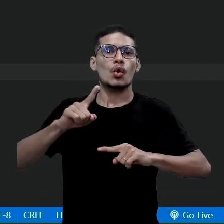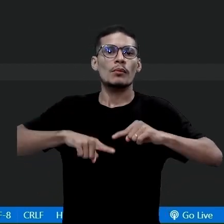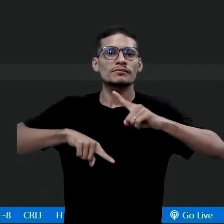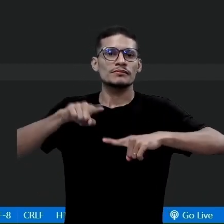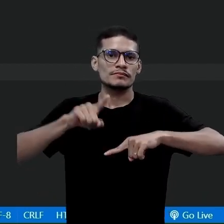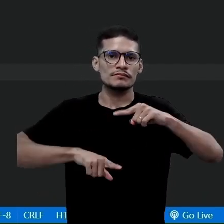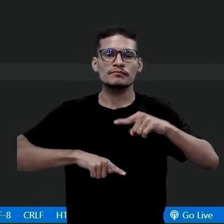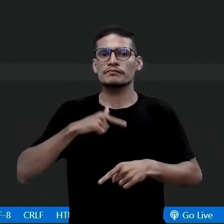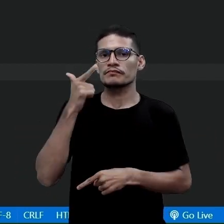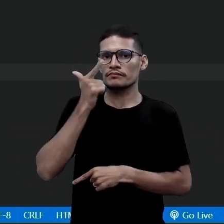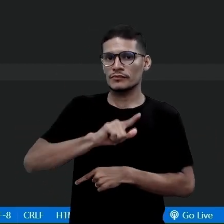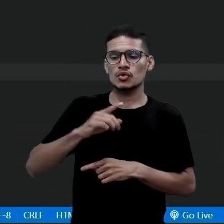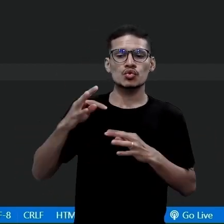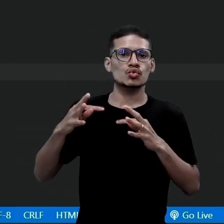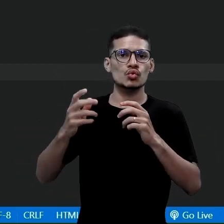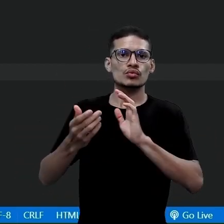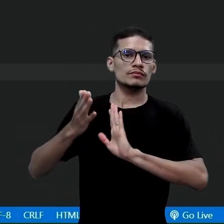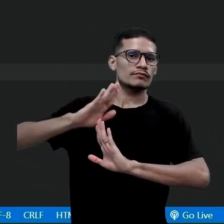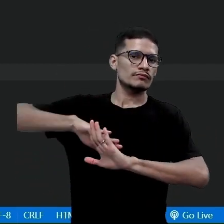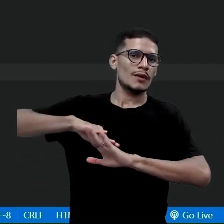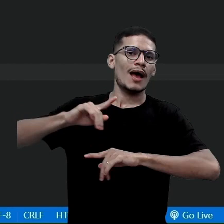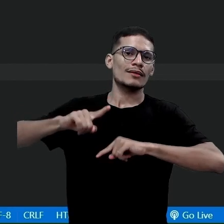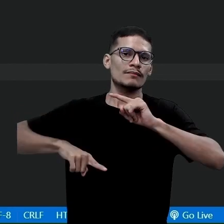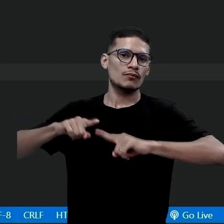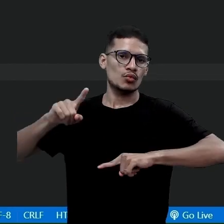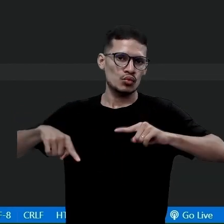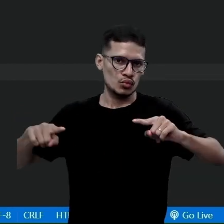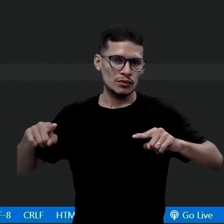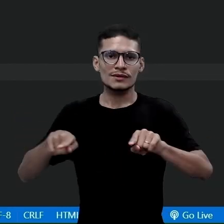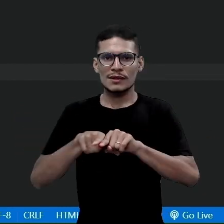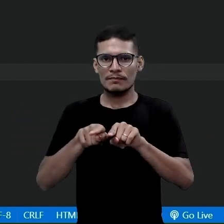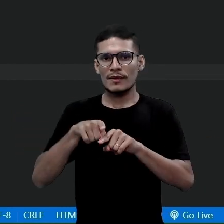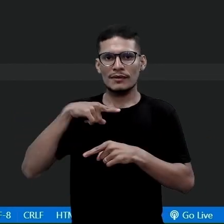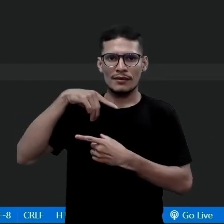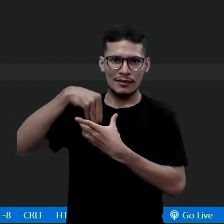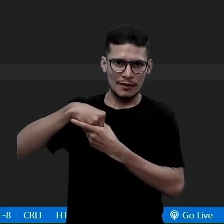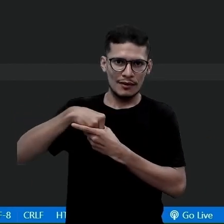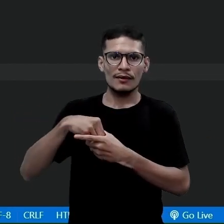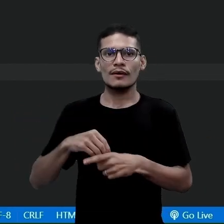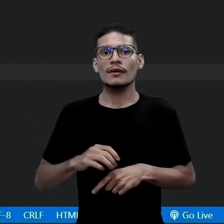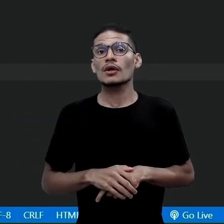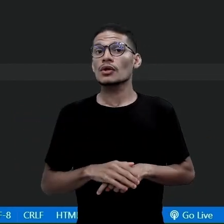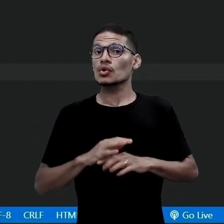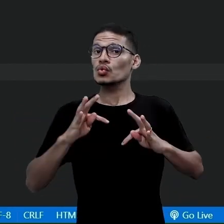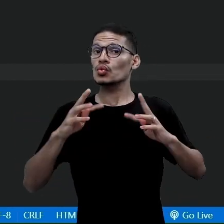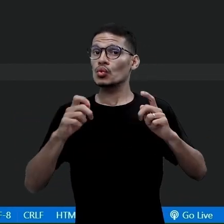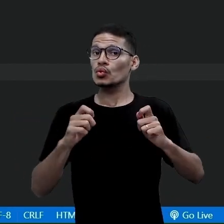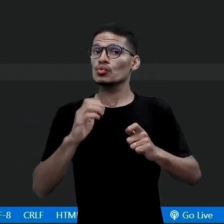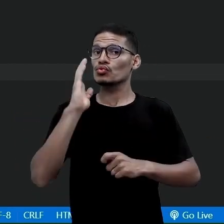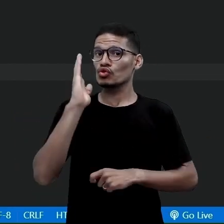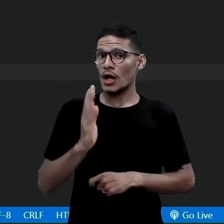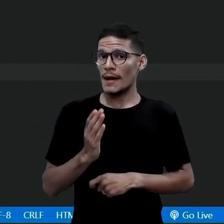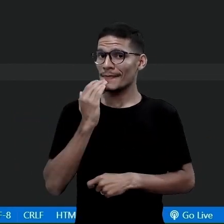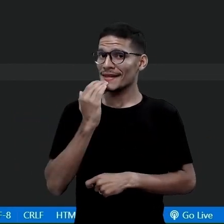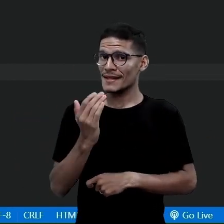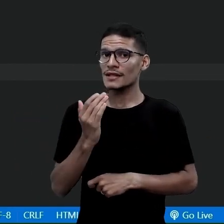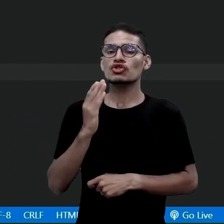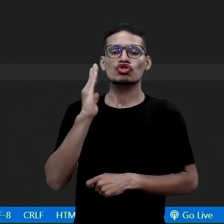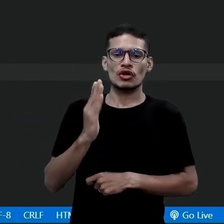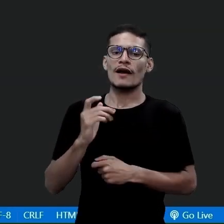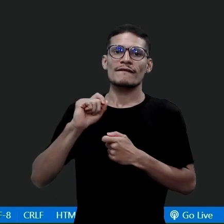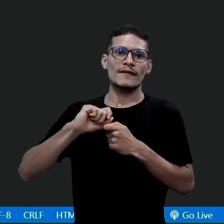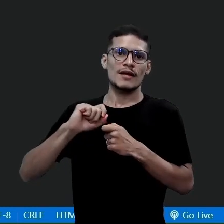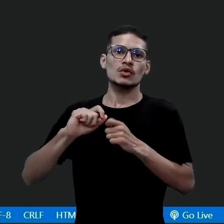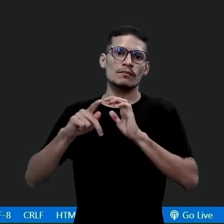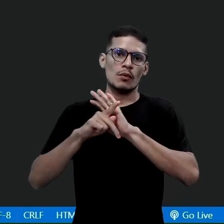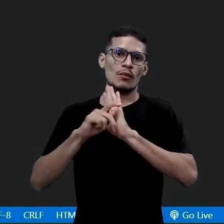todos os seus atributos. Como vocês podem ver, muito do que foi pedido aqui já foi feito lá na atividade da unidade